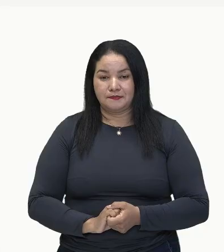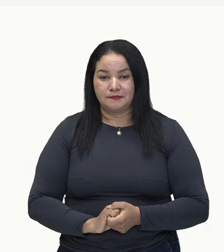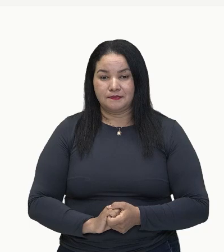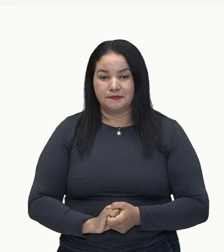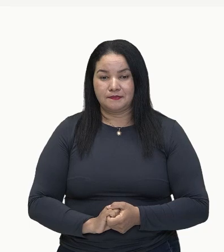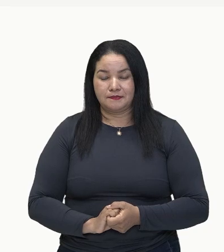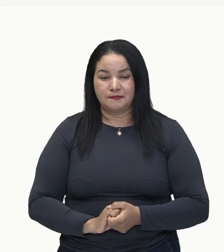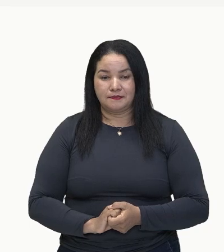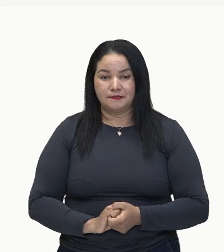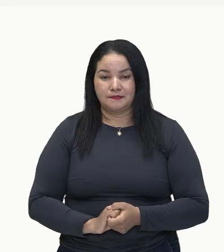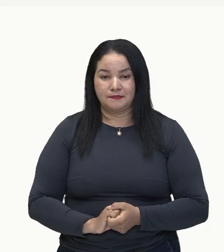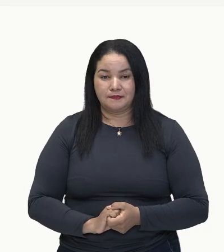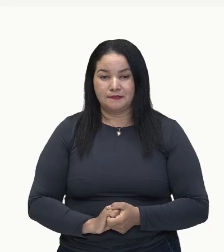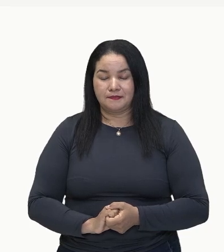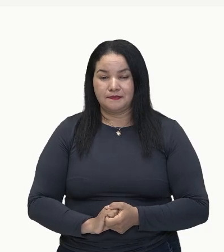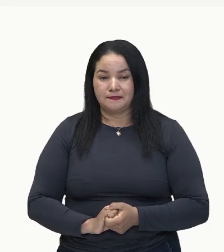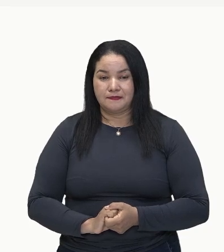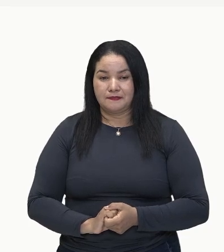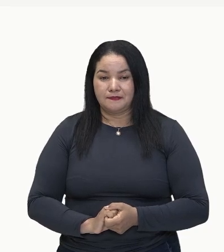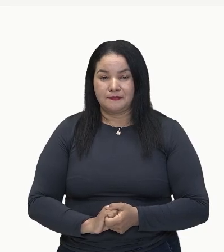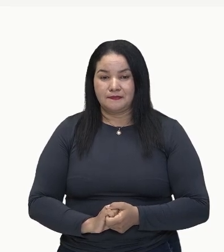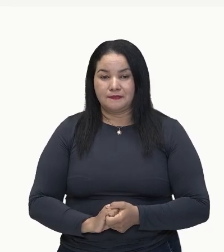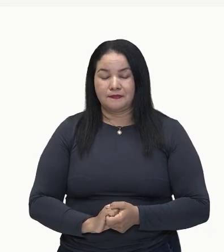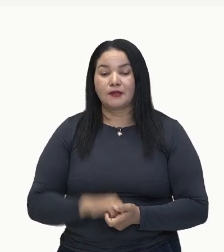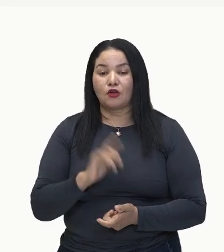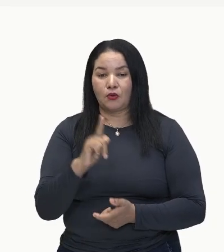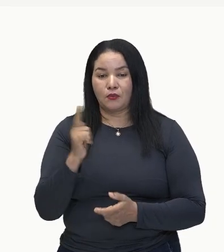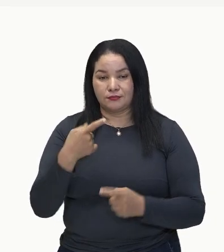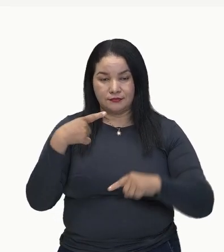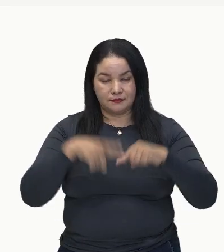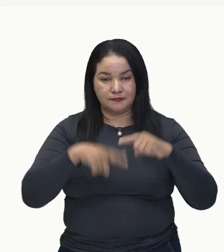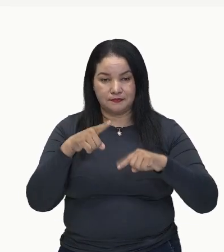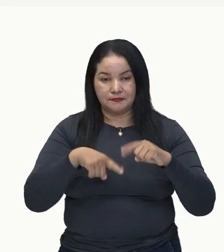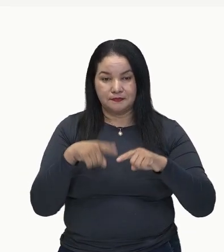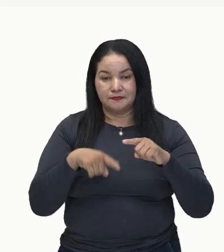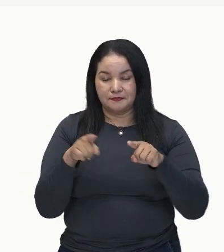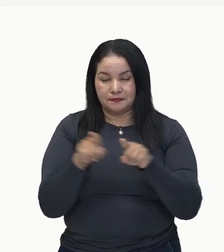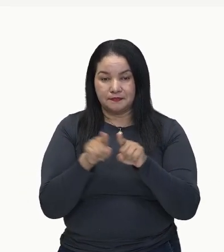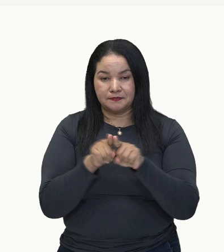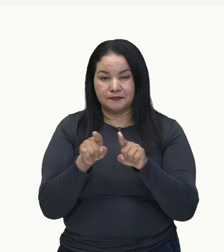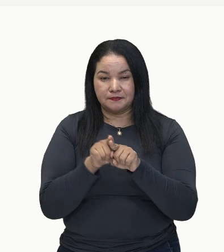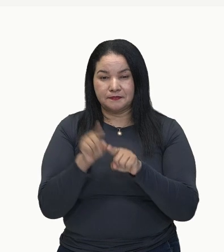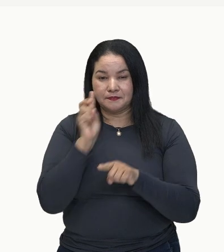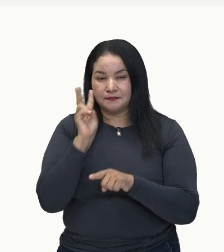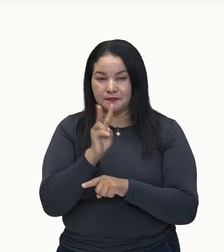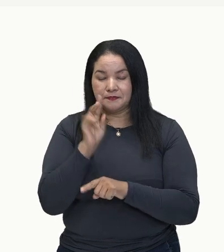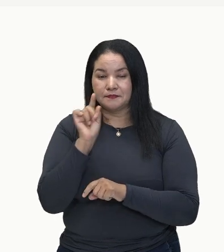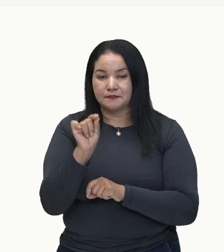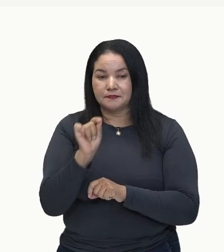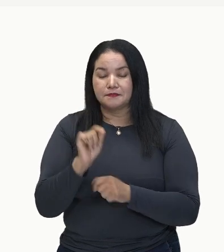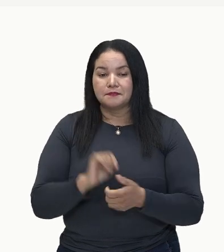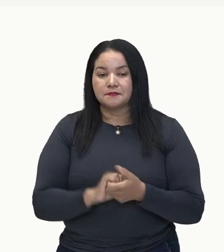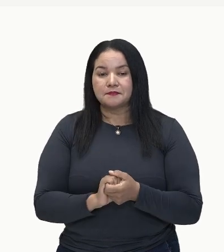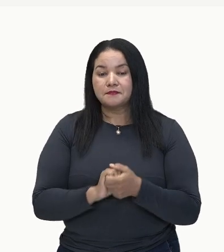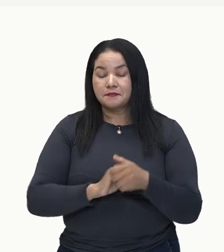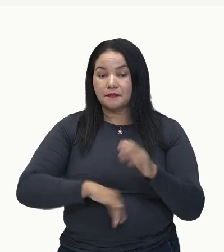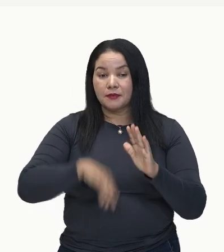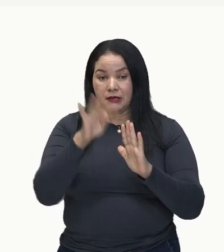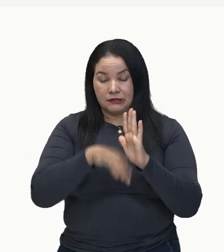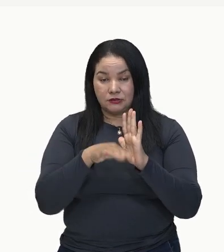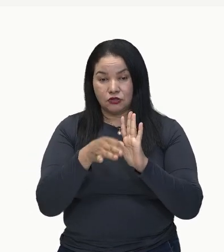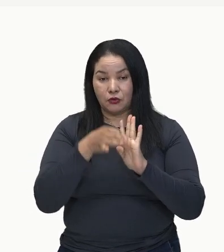só. Muito bem, outros elementos que podemos observar na resenha é